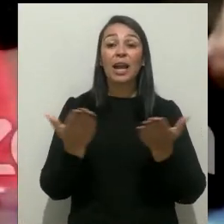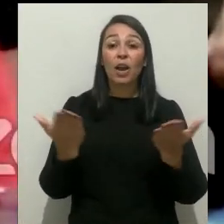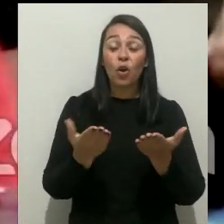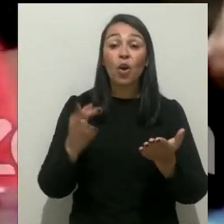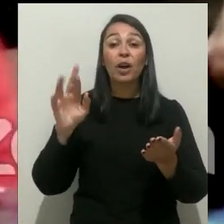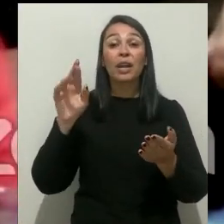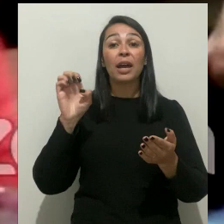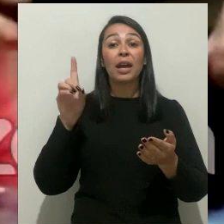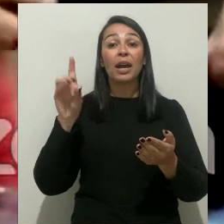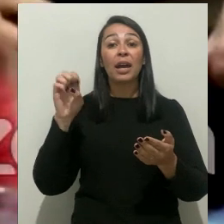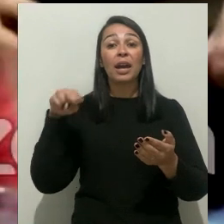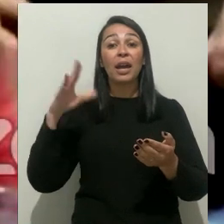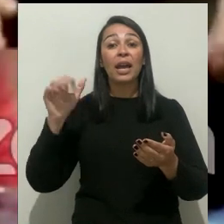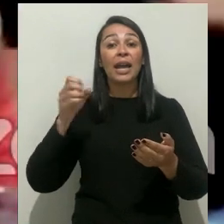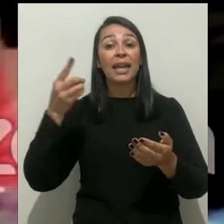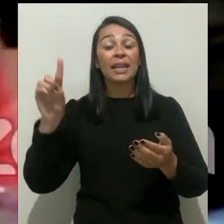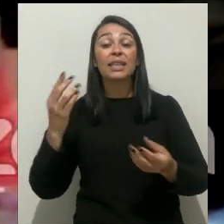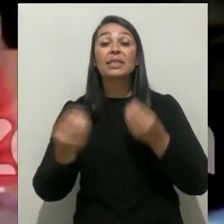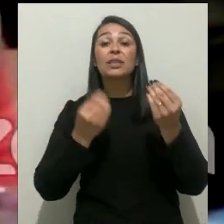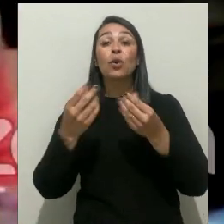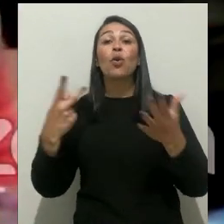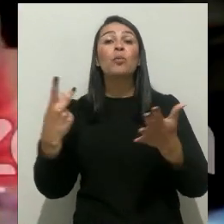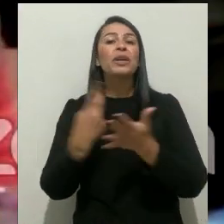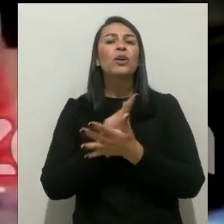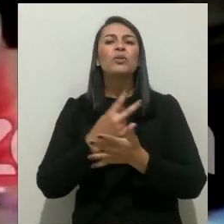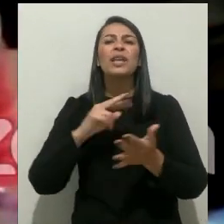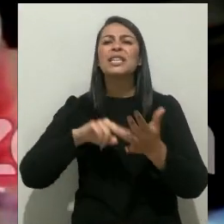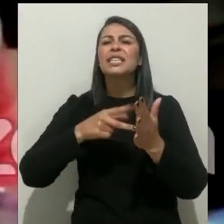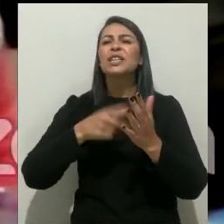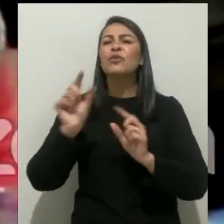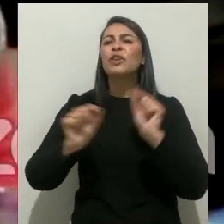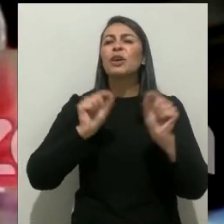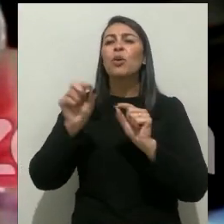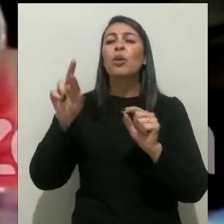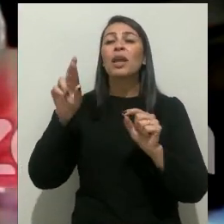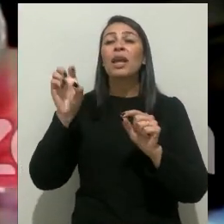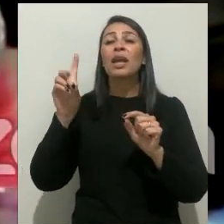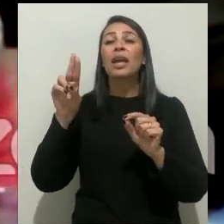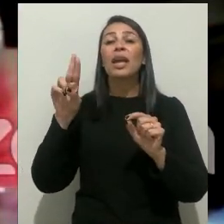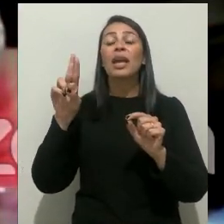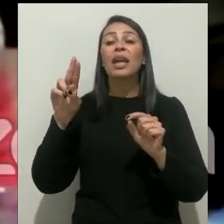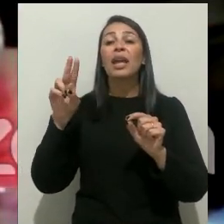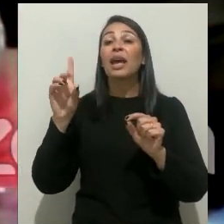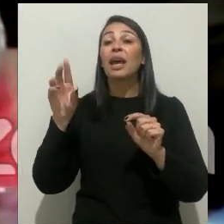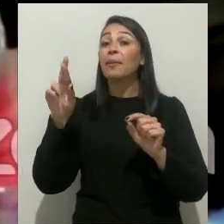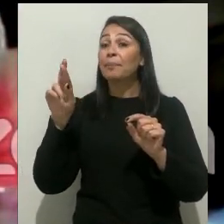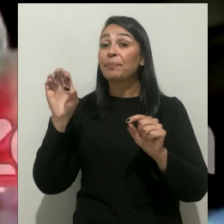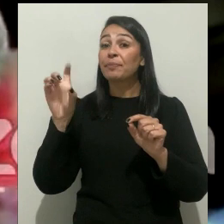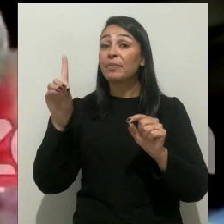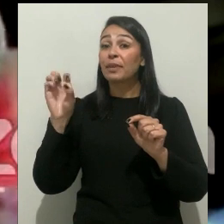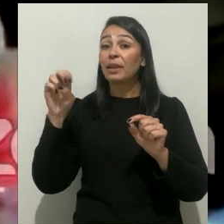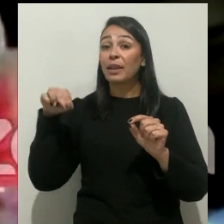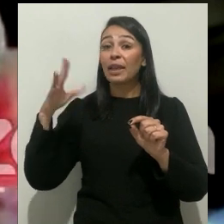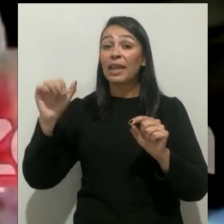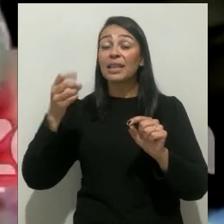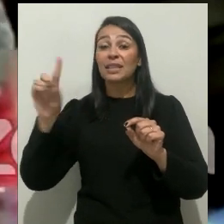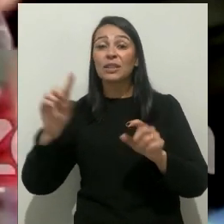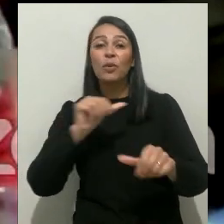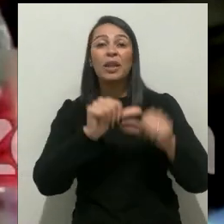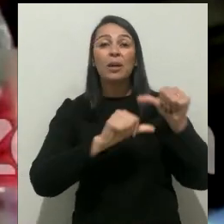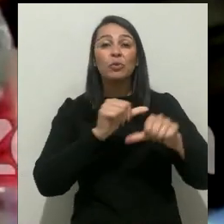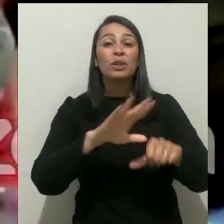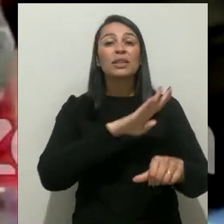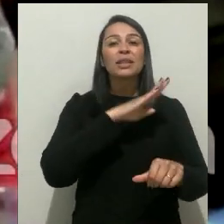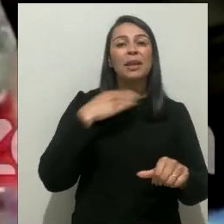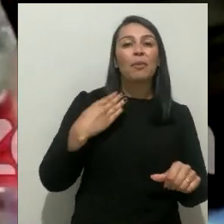da redenção, como é que acontece? O que é redenção? Redenção é uma metamorfose, é da morte para a